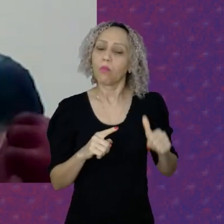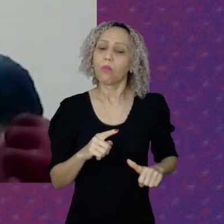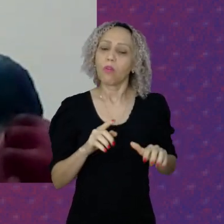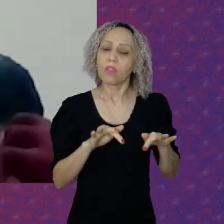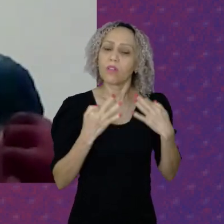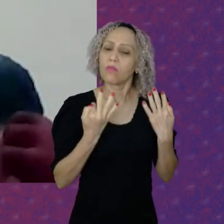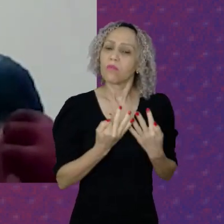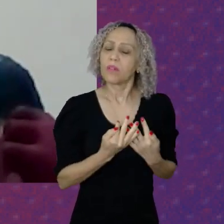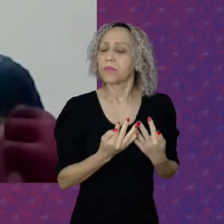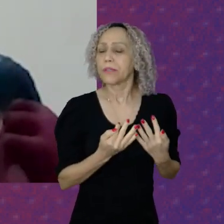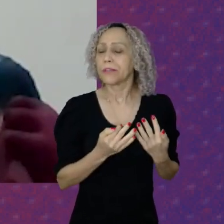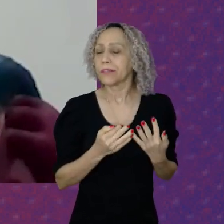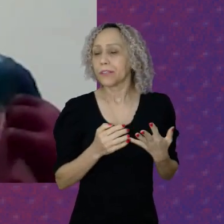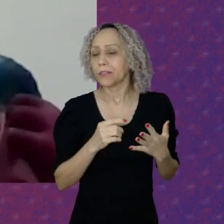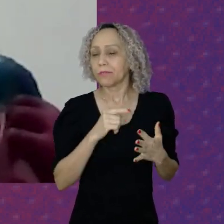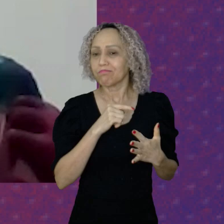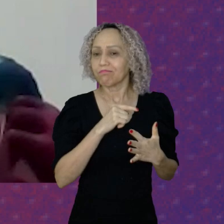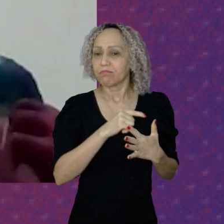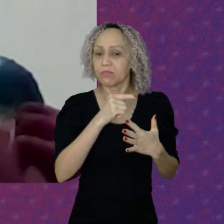diz respeito à